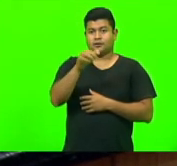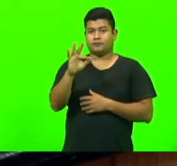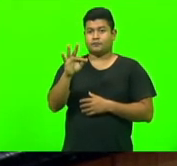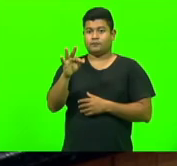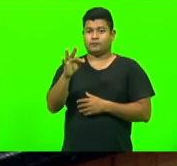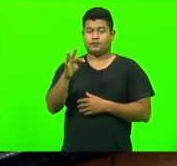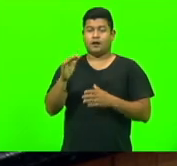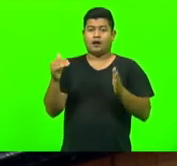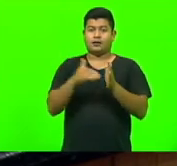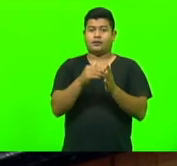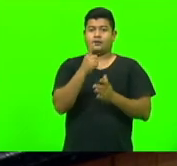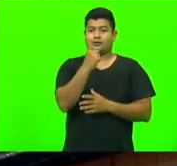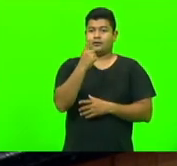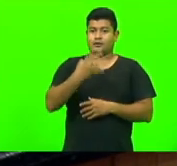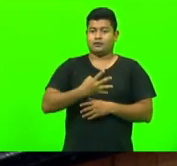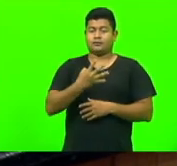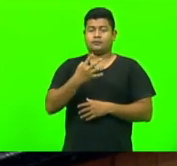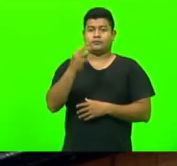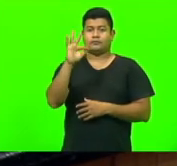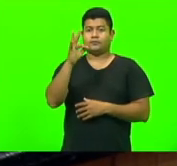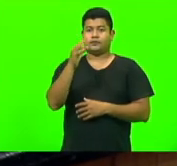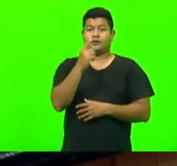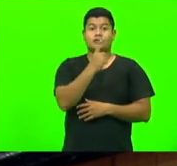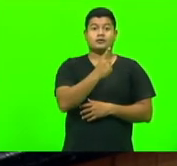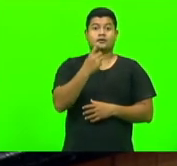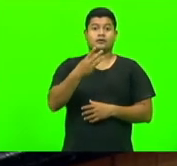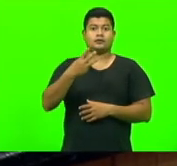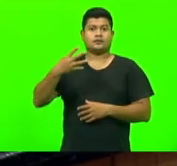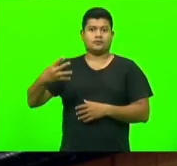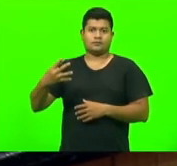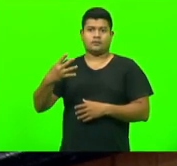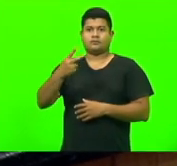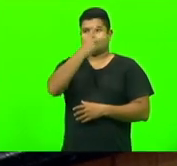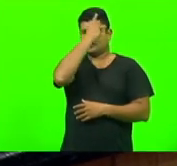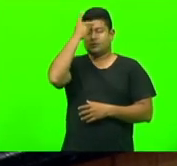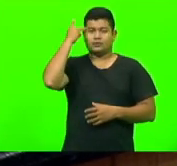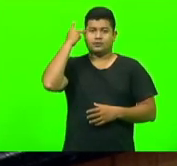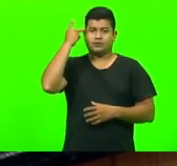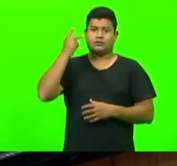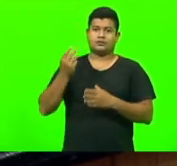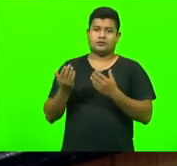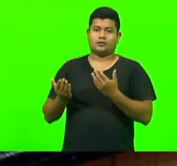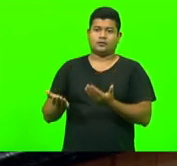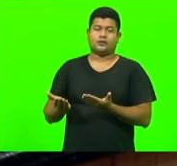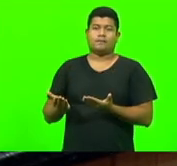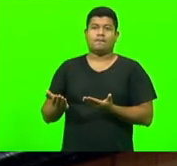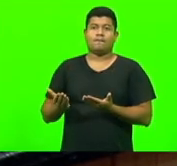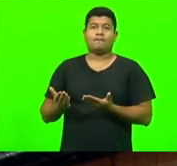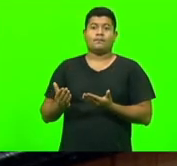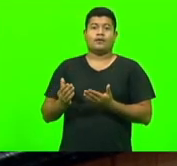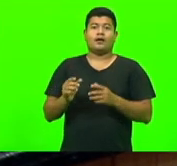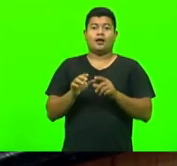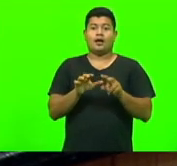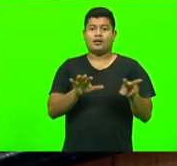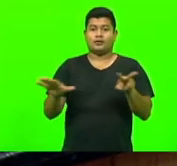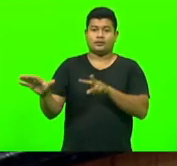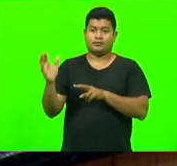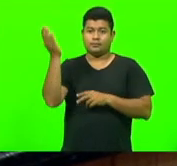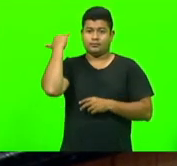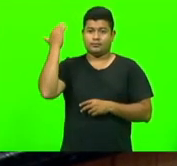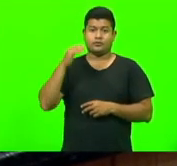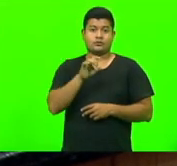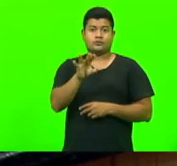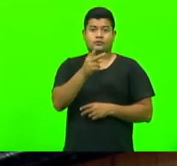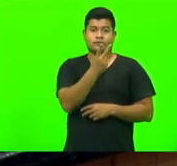constam 134. Dessas 134 pessoas, na semana passada, apenas 26 não